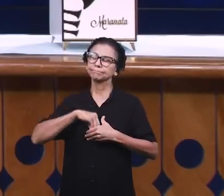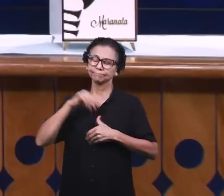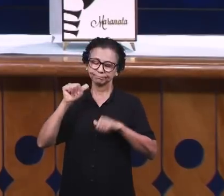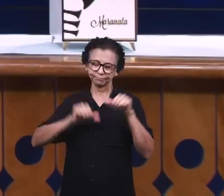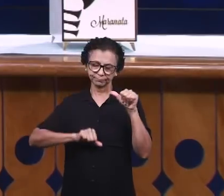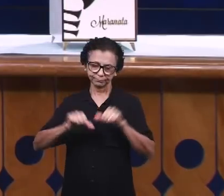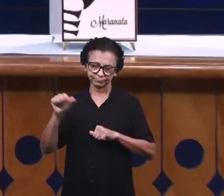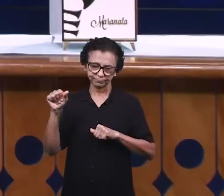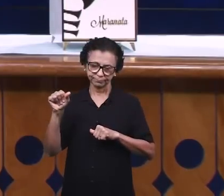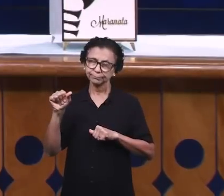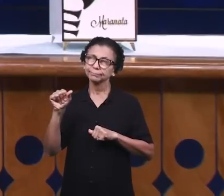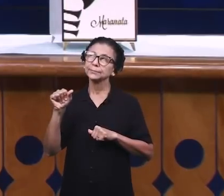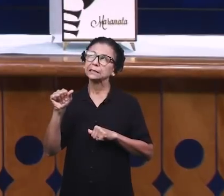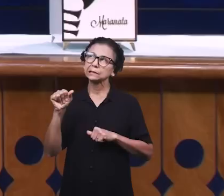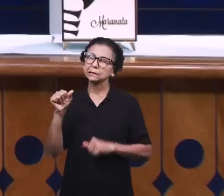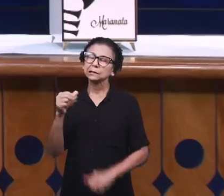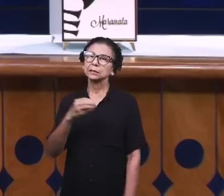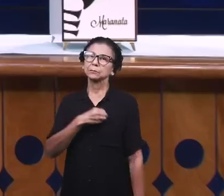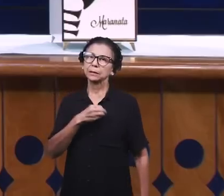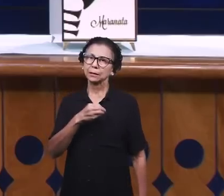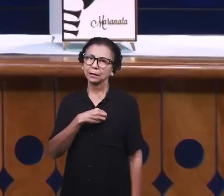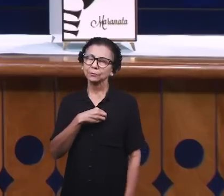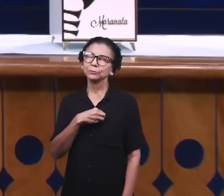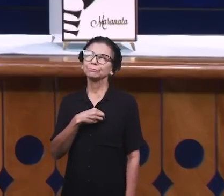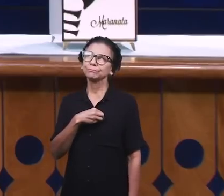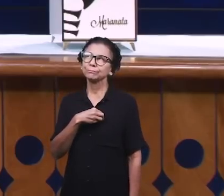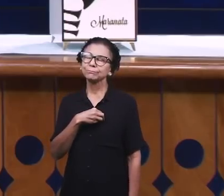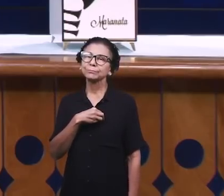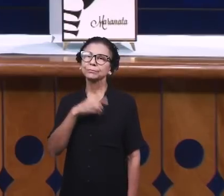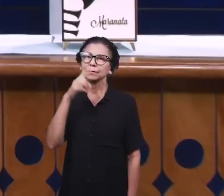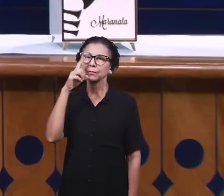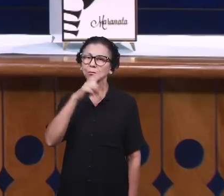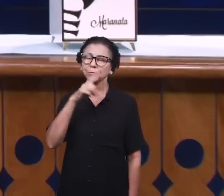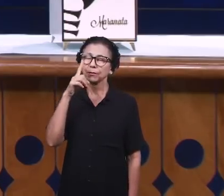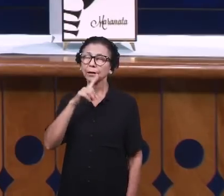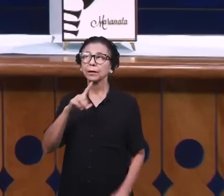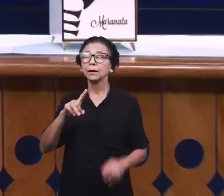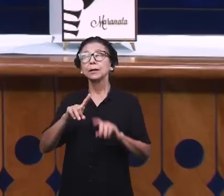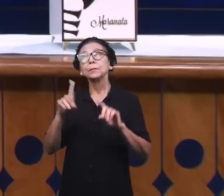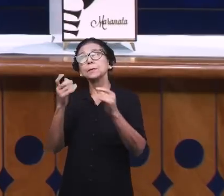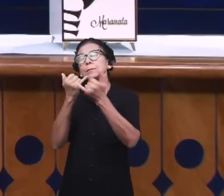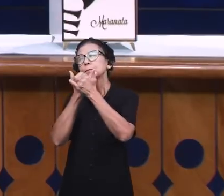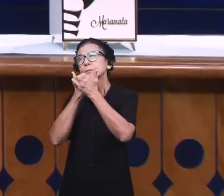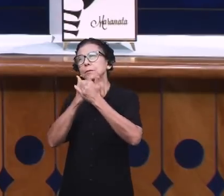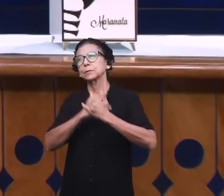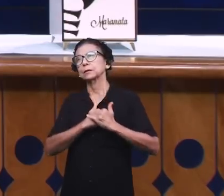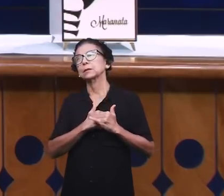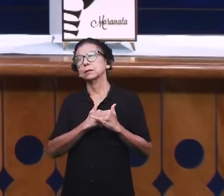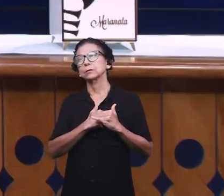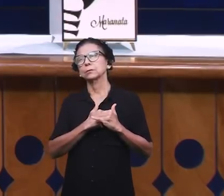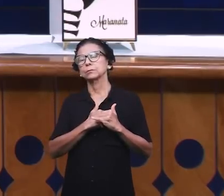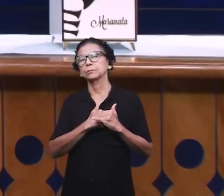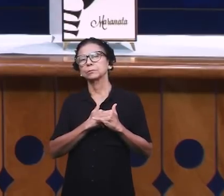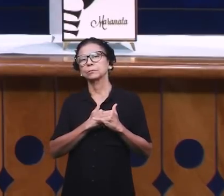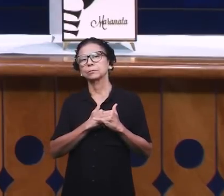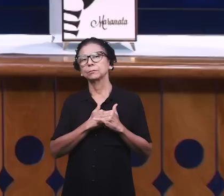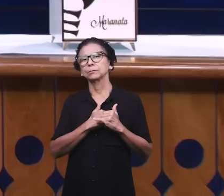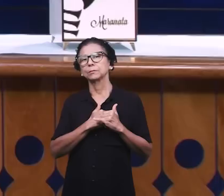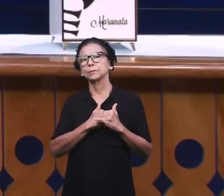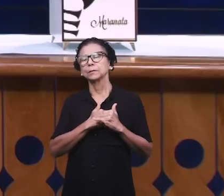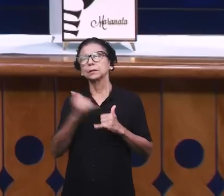pecadores imperfeitos, reconhecemos, Senhor, o nosso pecado e pedimos o Teu perdão. Pedimos, Senhor, que pela operação do Teu Espírito,